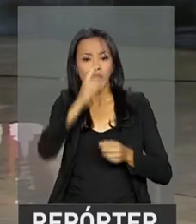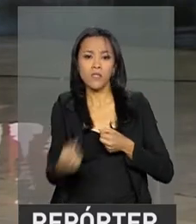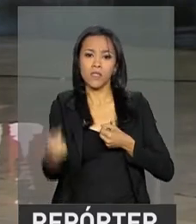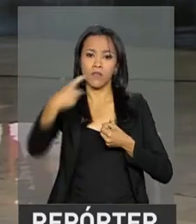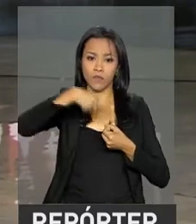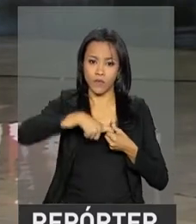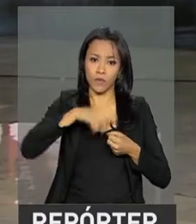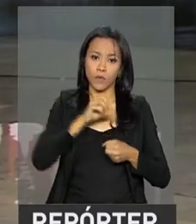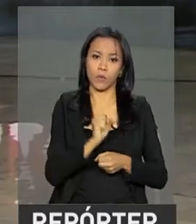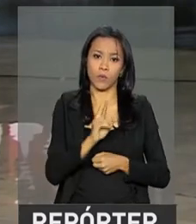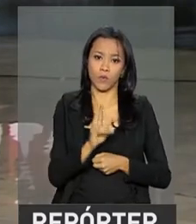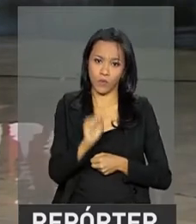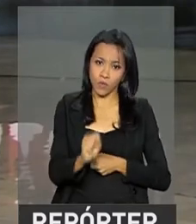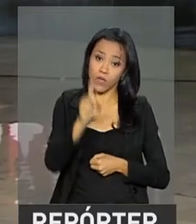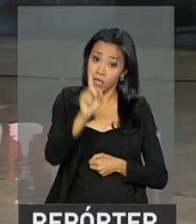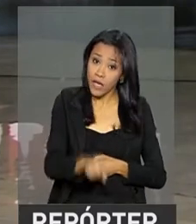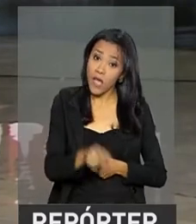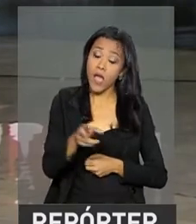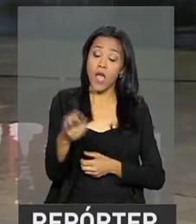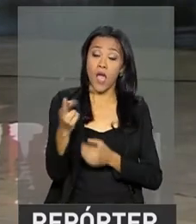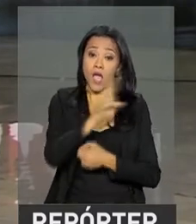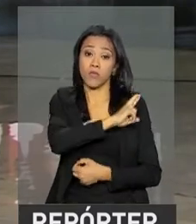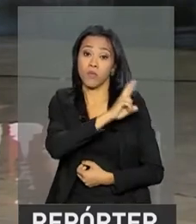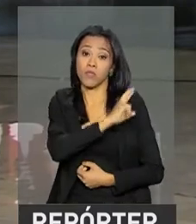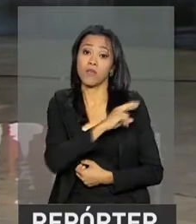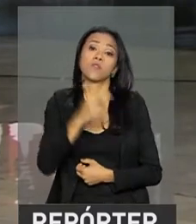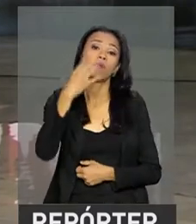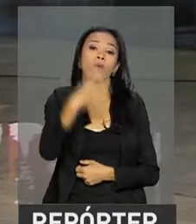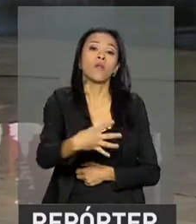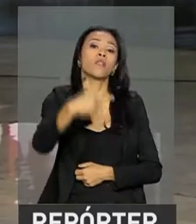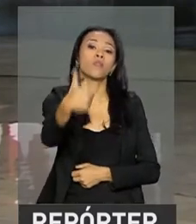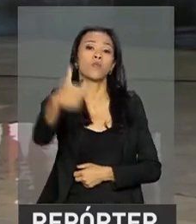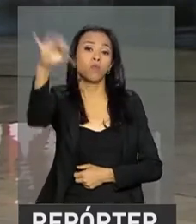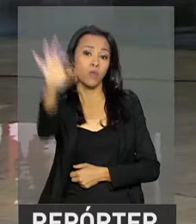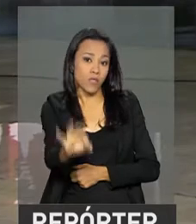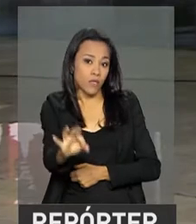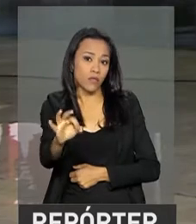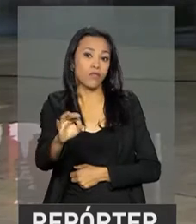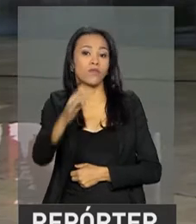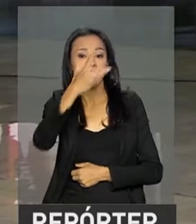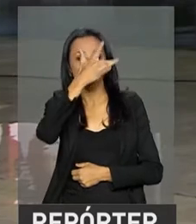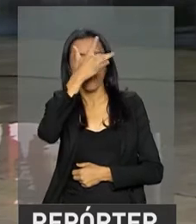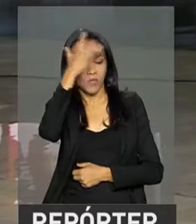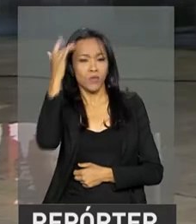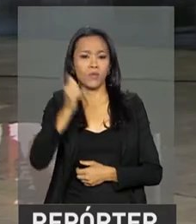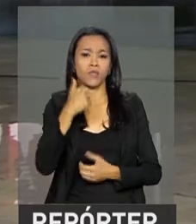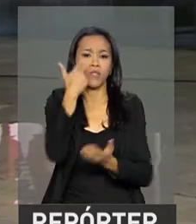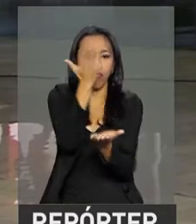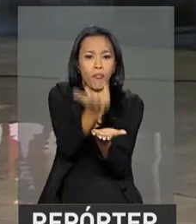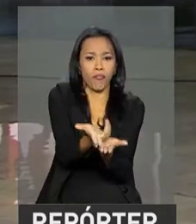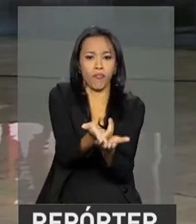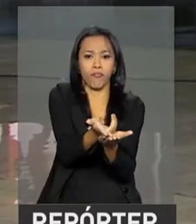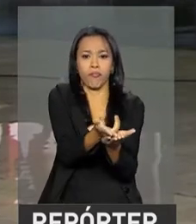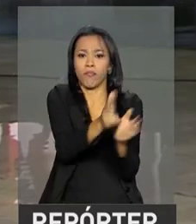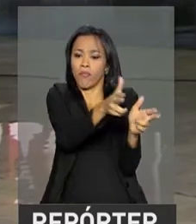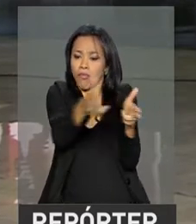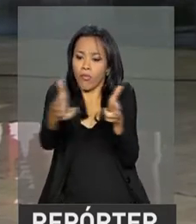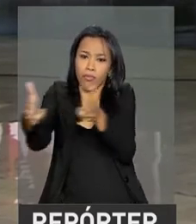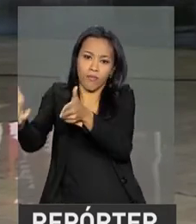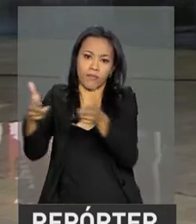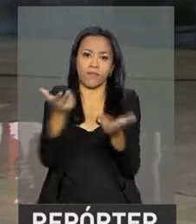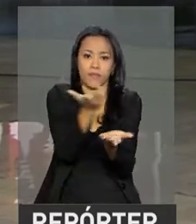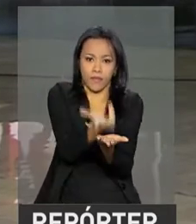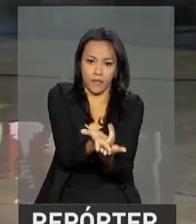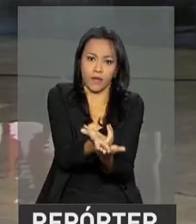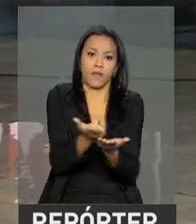responsável por cerca de 42% das internações. Essa cerimônia de sanção do programa Pró